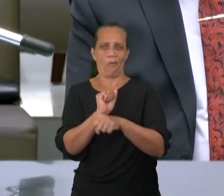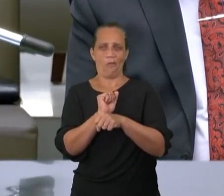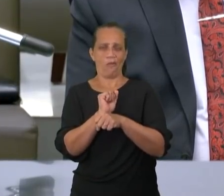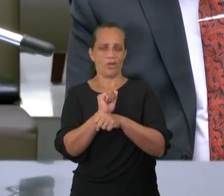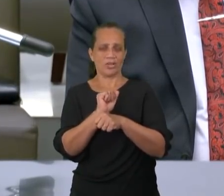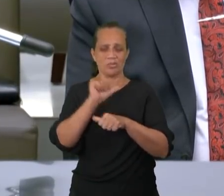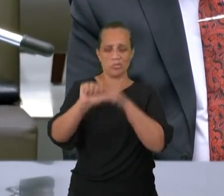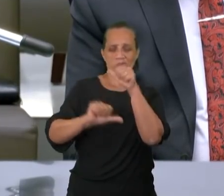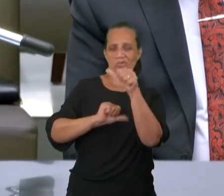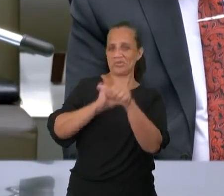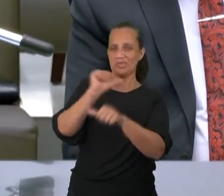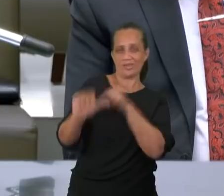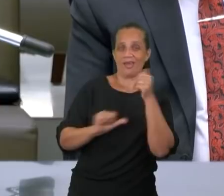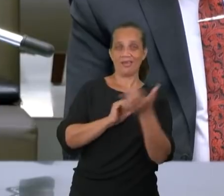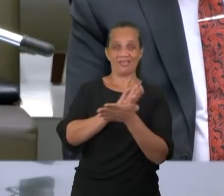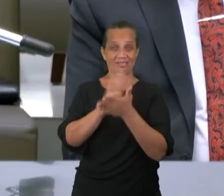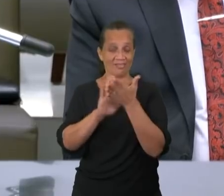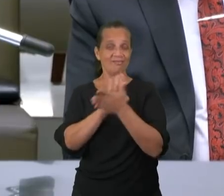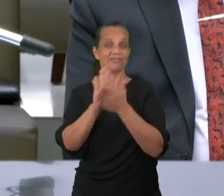quem mude.